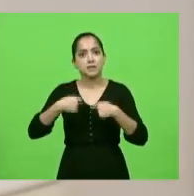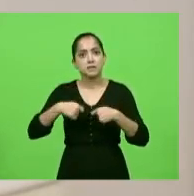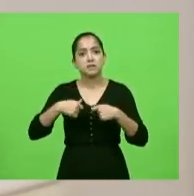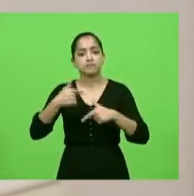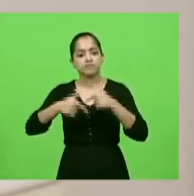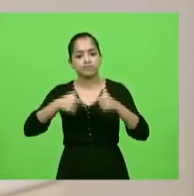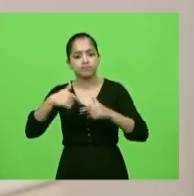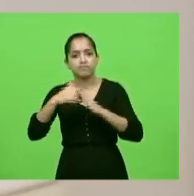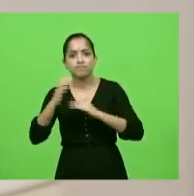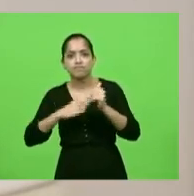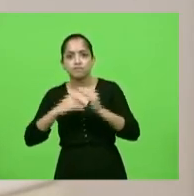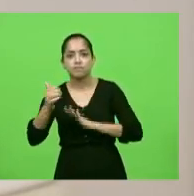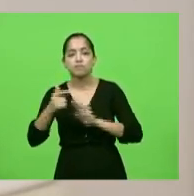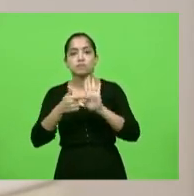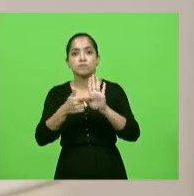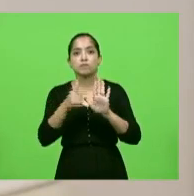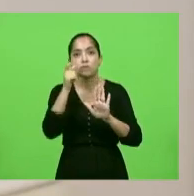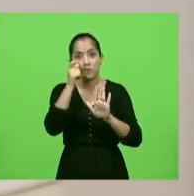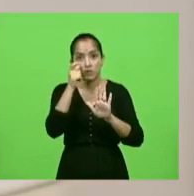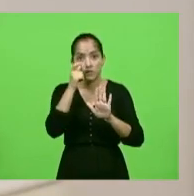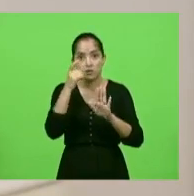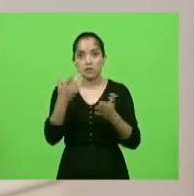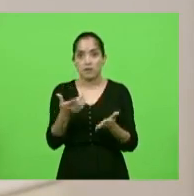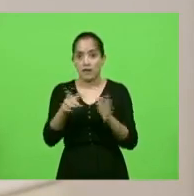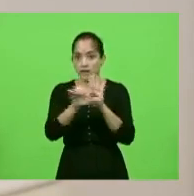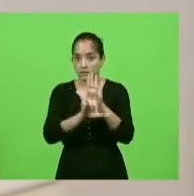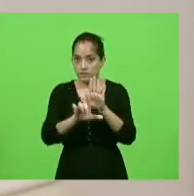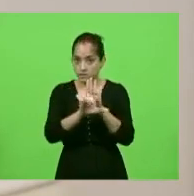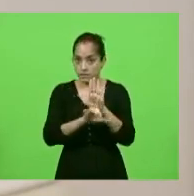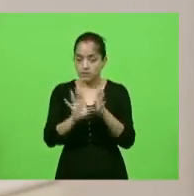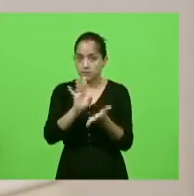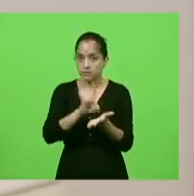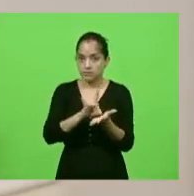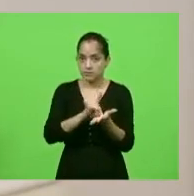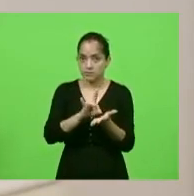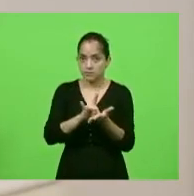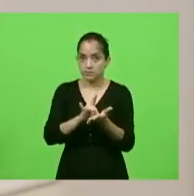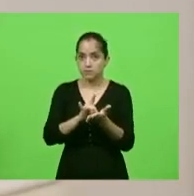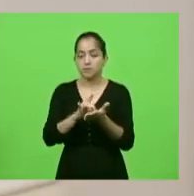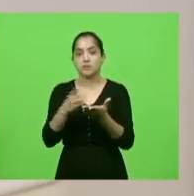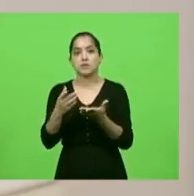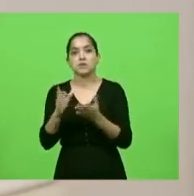em total observância à legislação em vigor, sejam as condutas